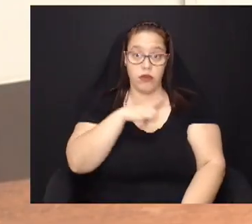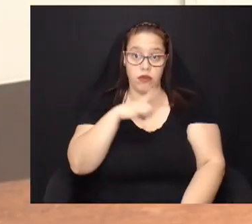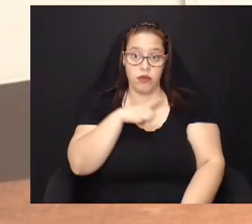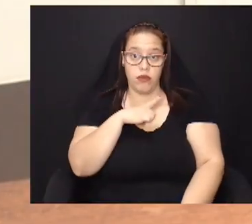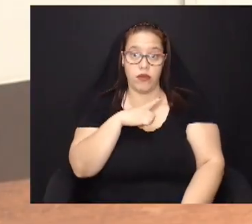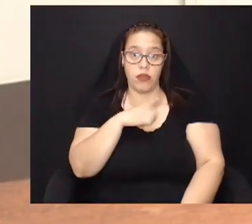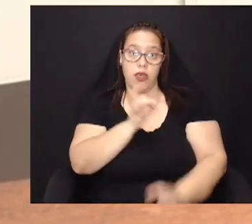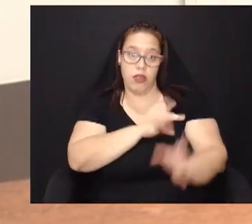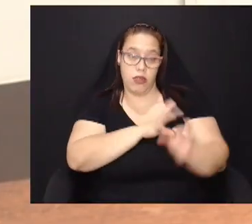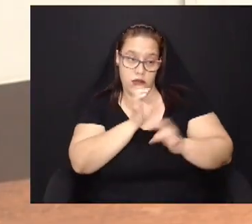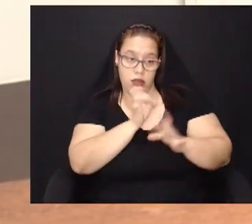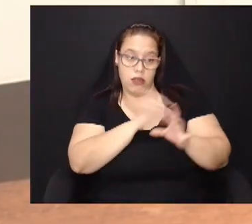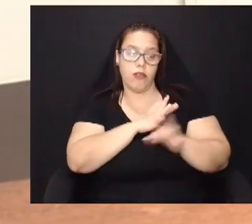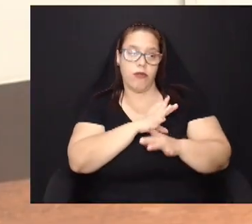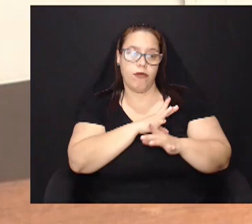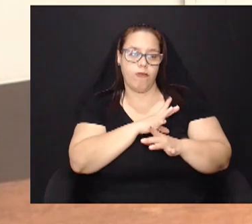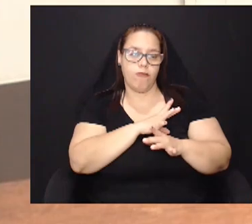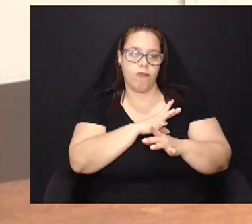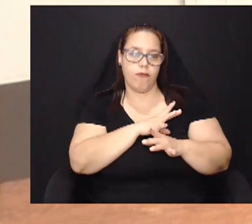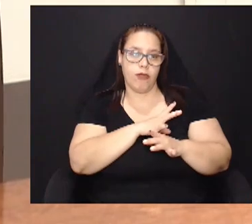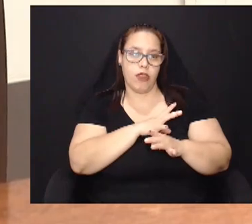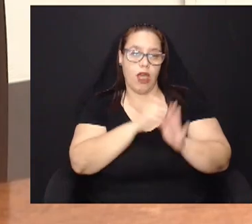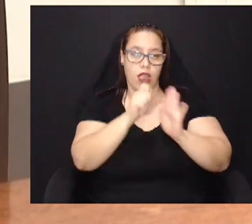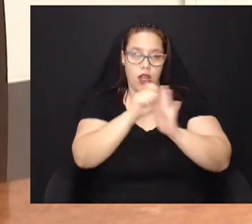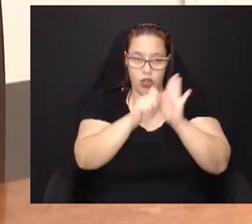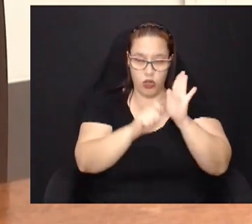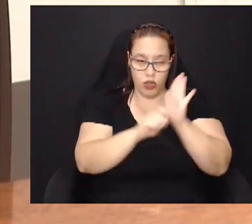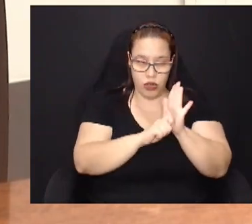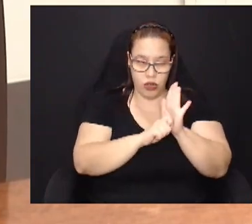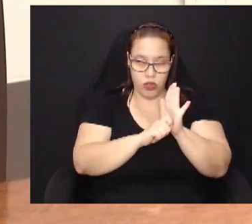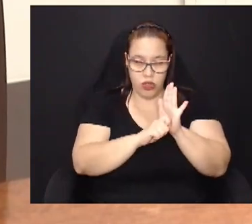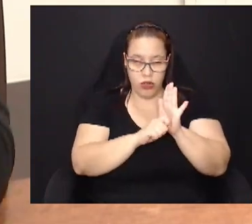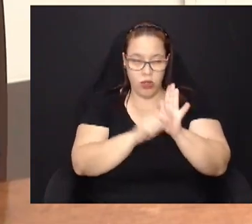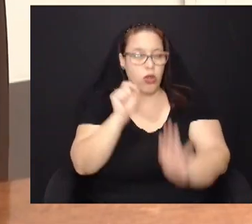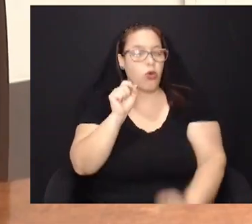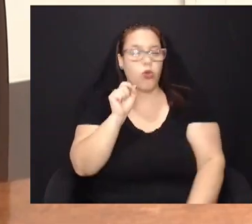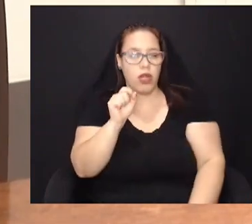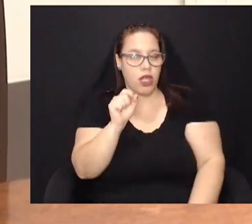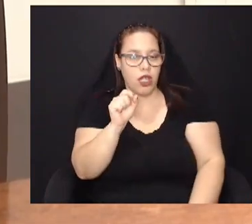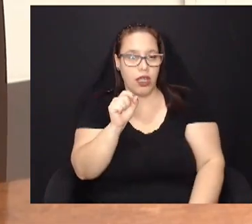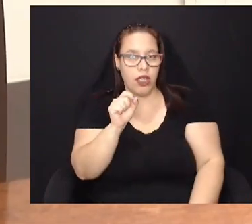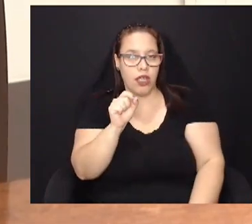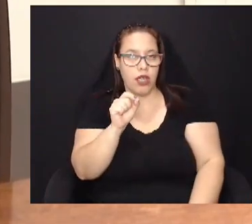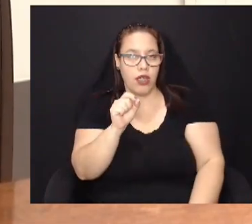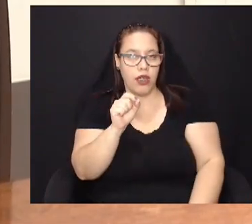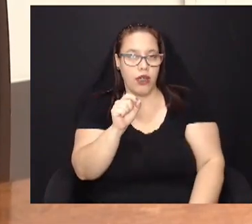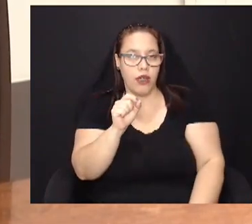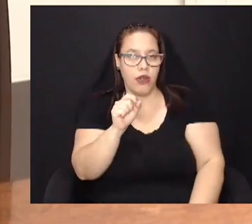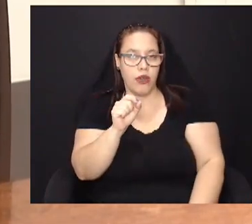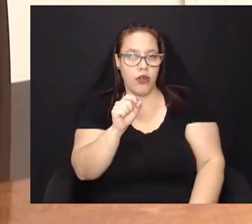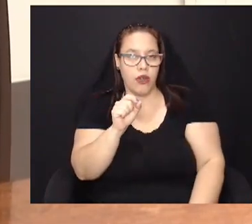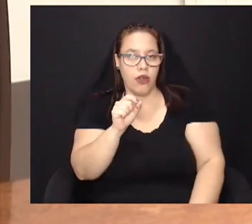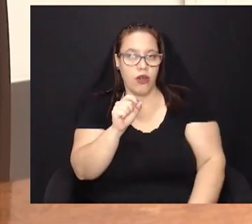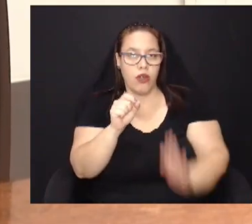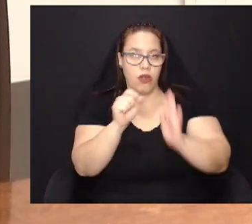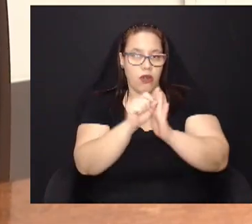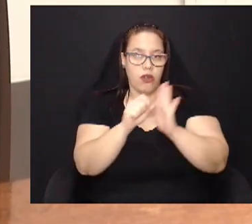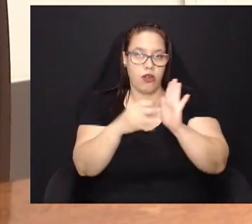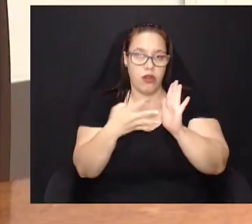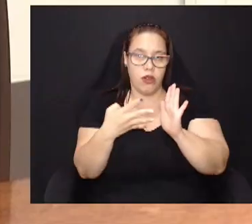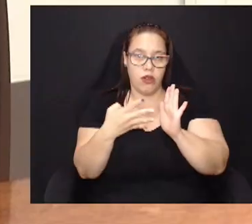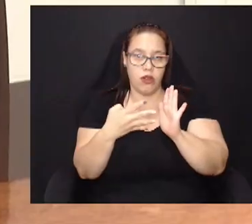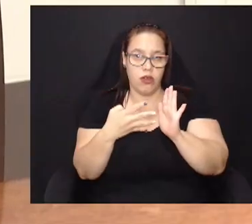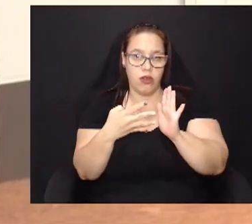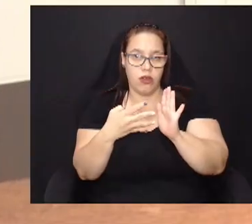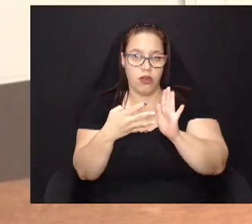né, secretária, sobre aquele artigo que previa... Não no caput, mas no artigo 4º, que previa a cassação